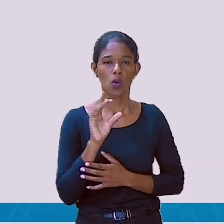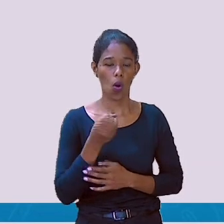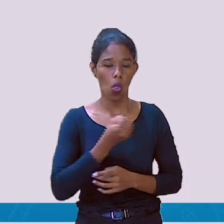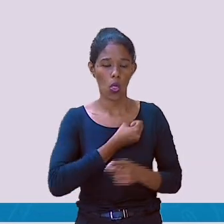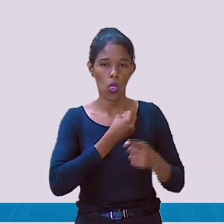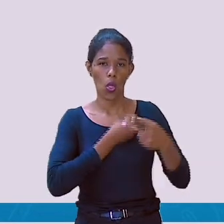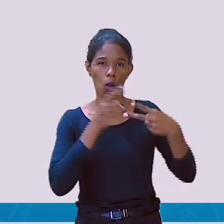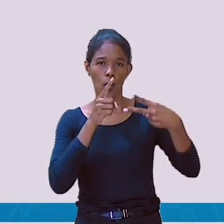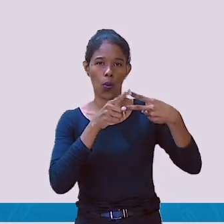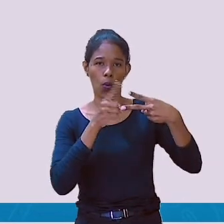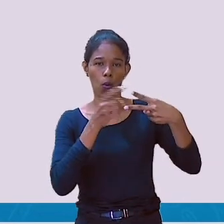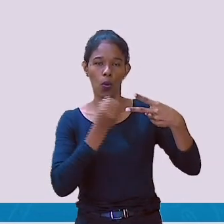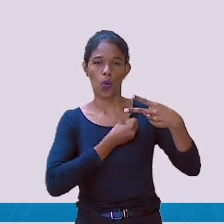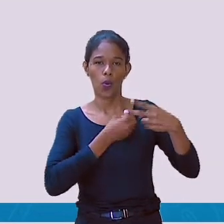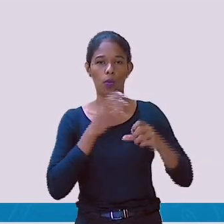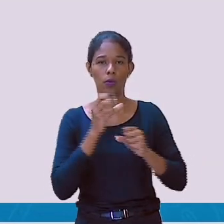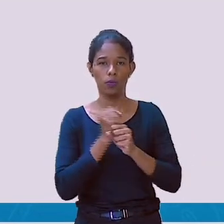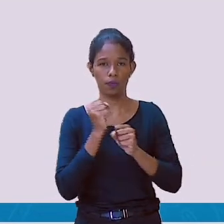coeficientes.